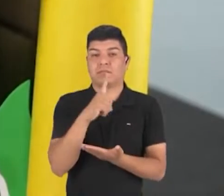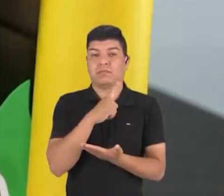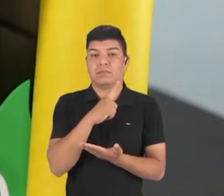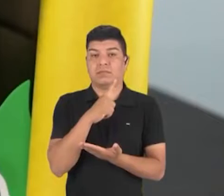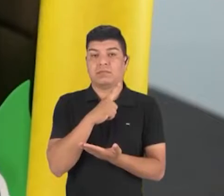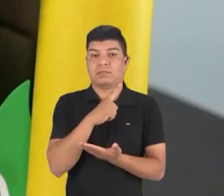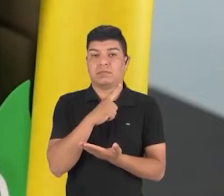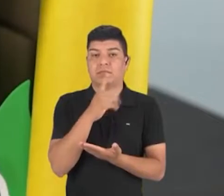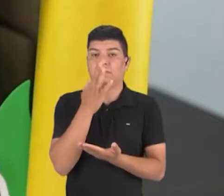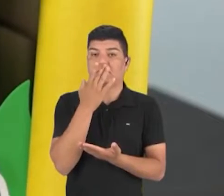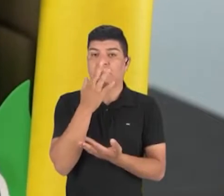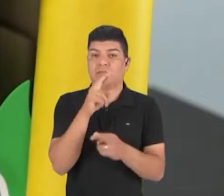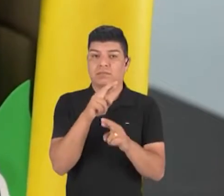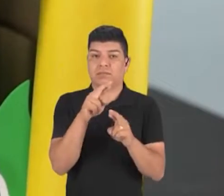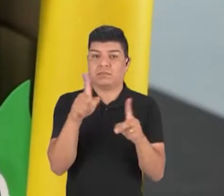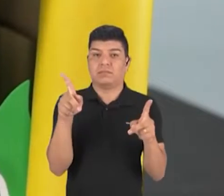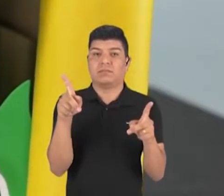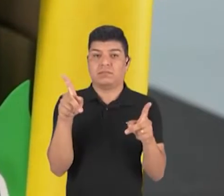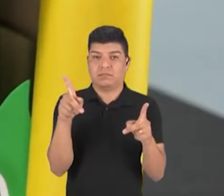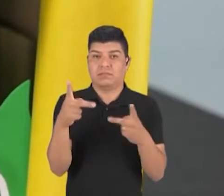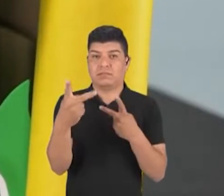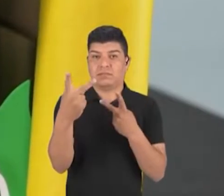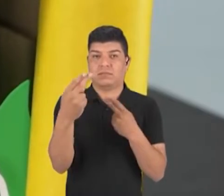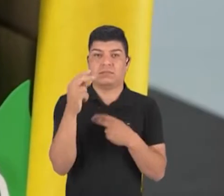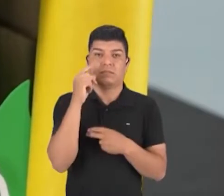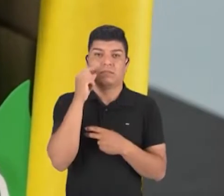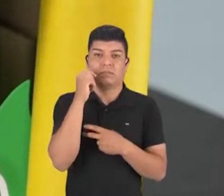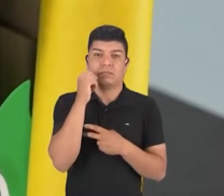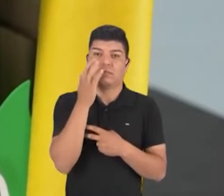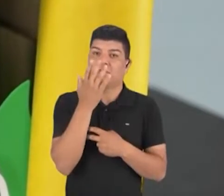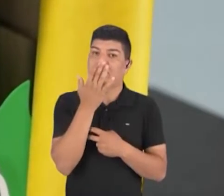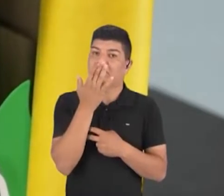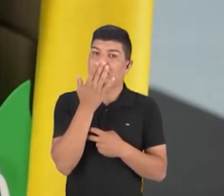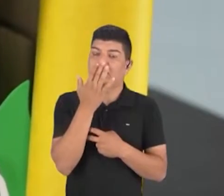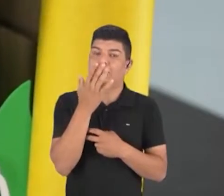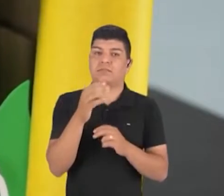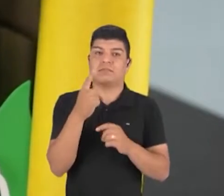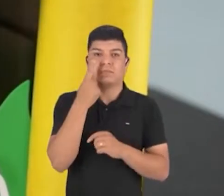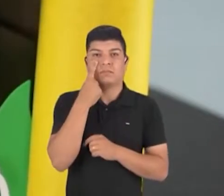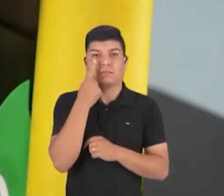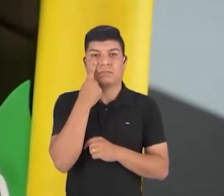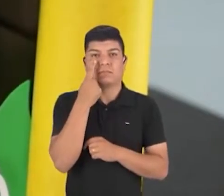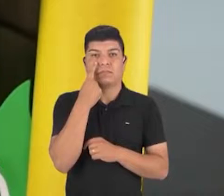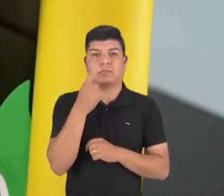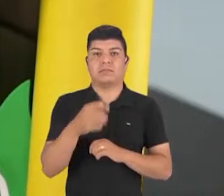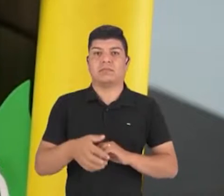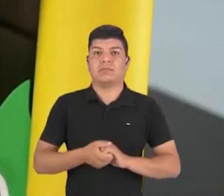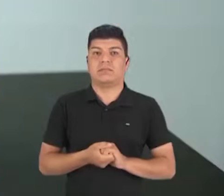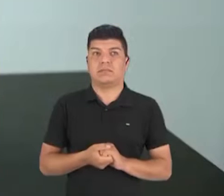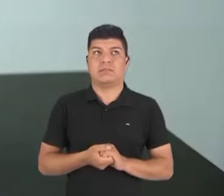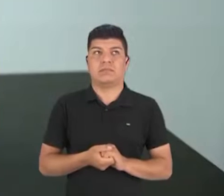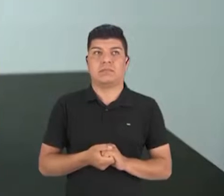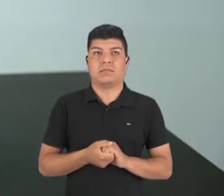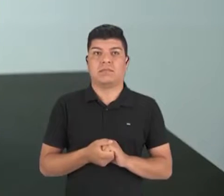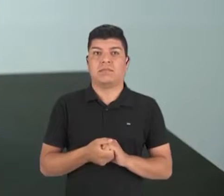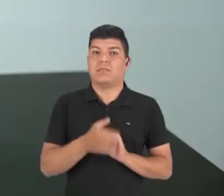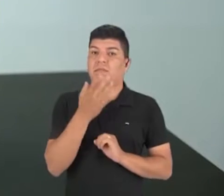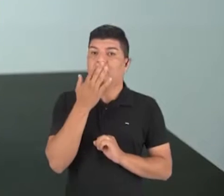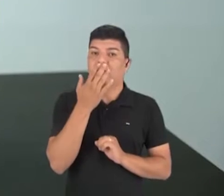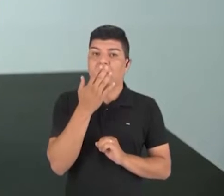temos cores diferentes igual os lápis de cor vejam essa cor